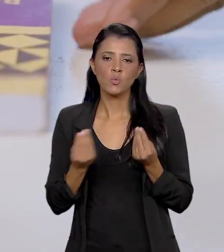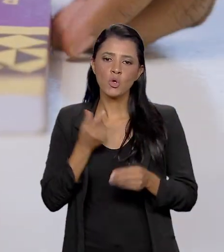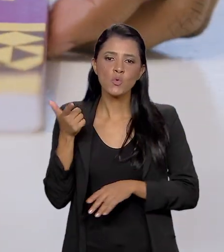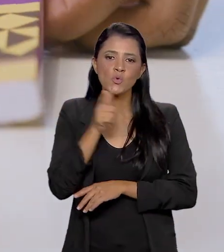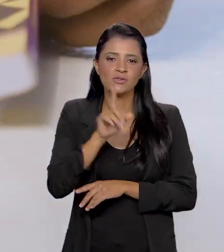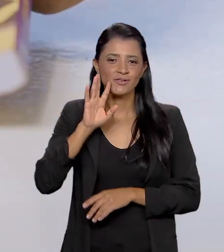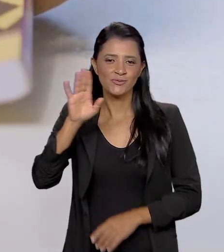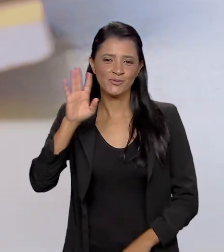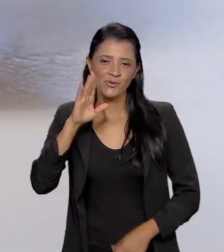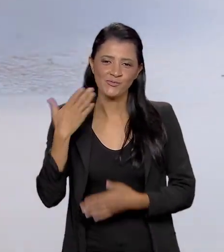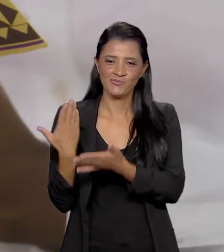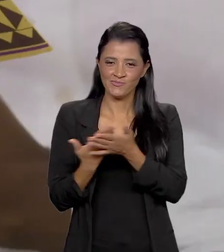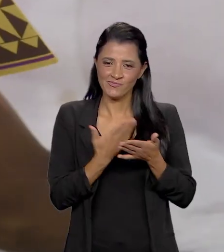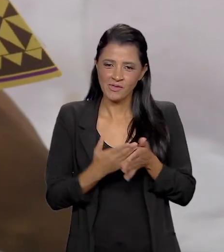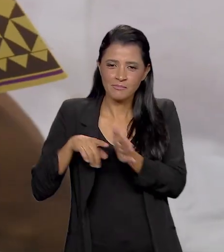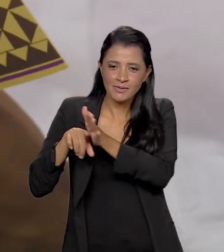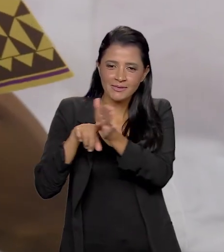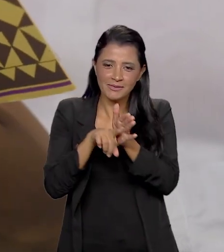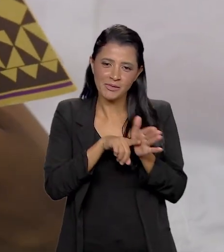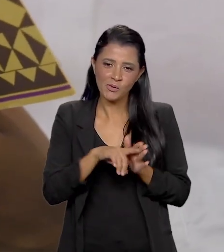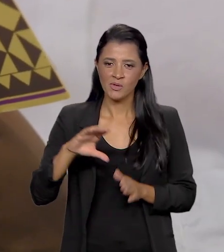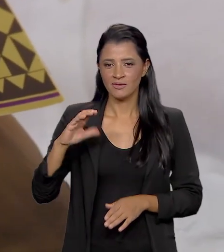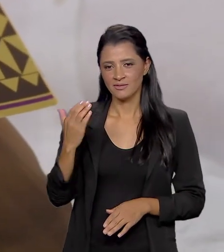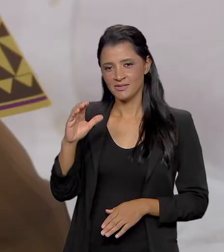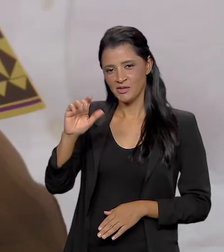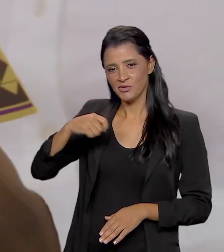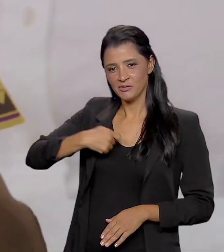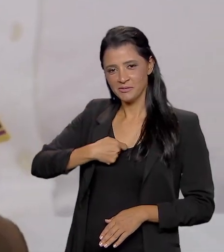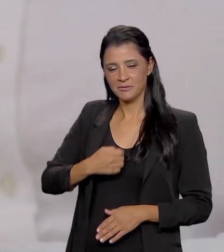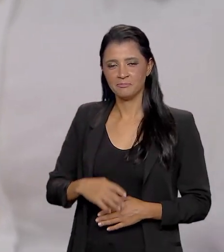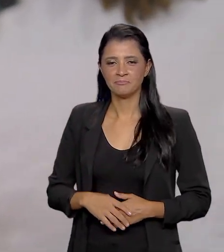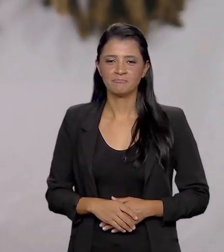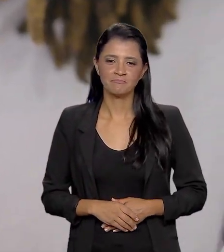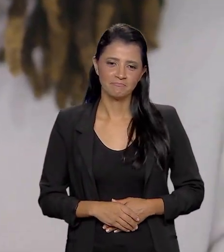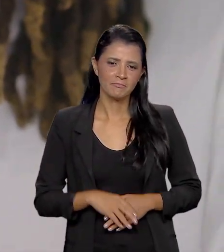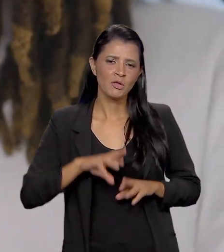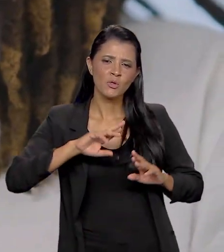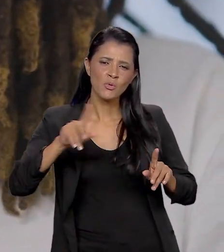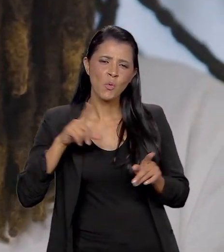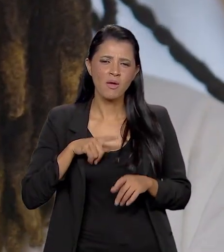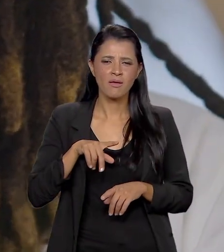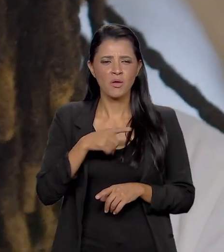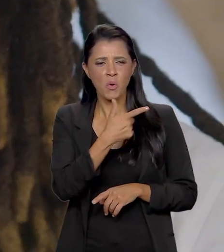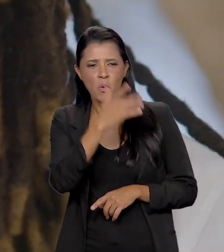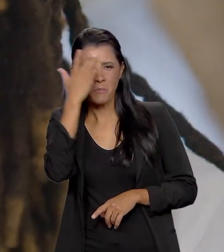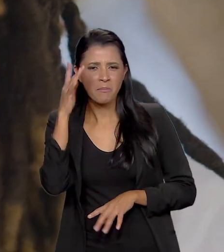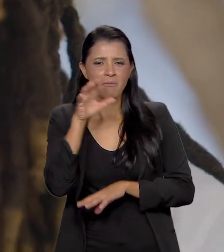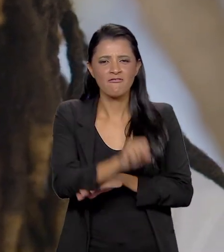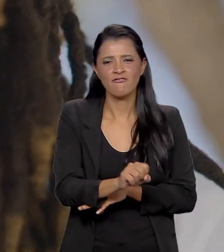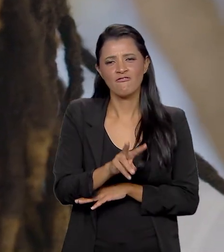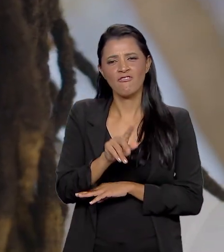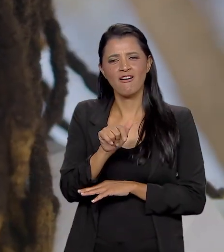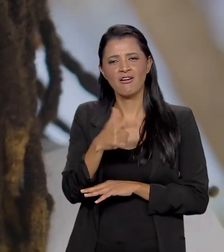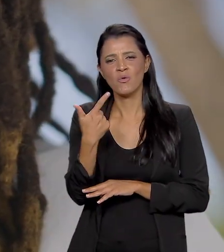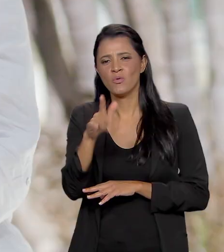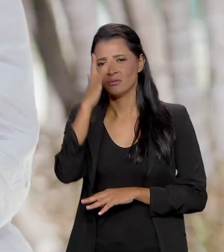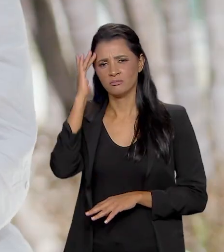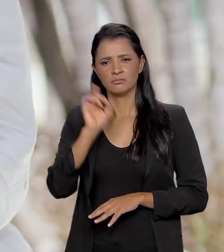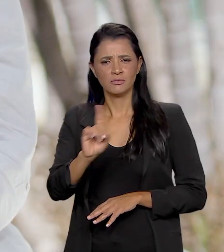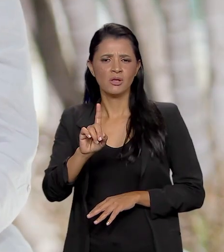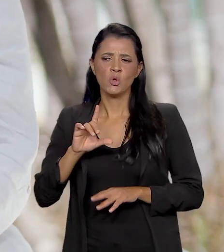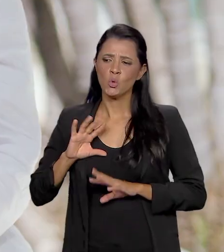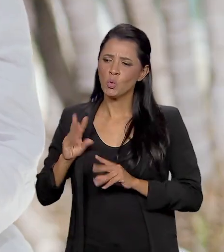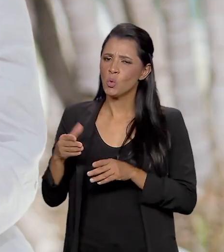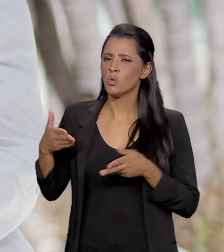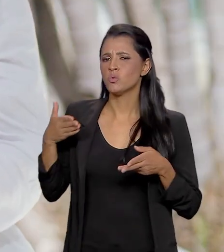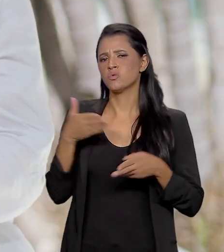possibilitou alcançar esse sonho de ser uma pesquisadora, uma cientista. Não é uma questão de um ficar com a vaga de outro,